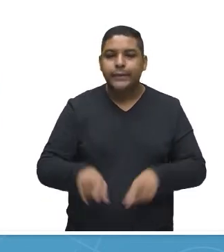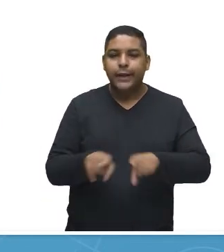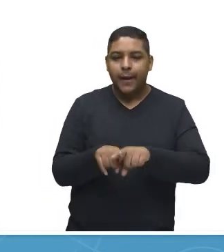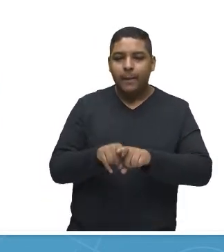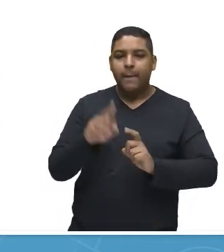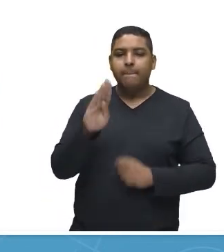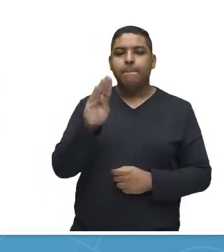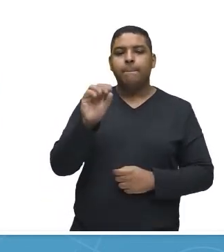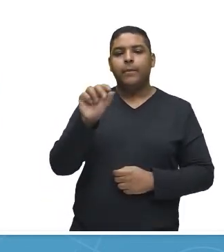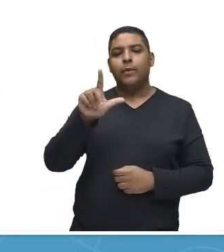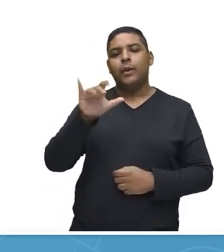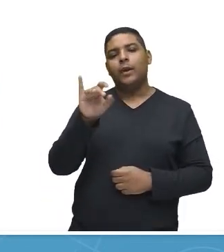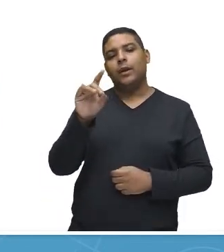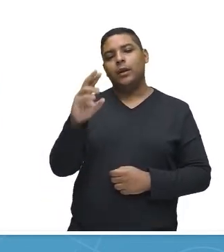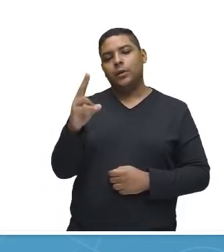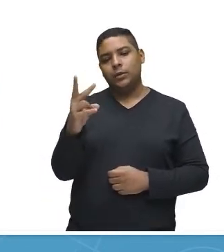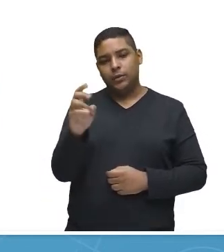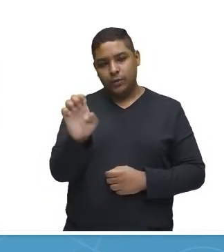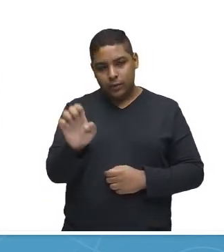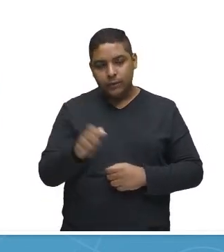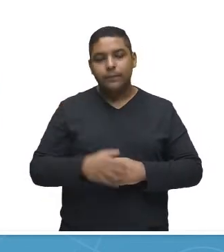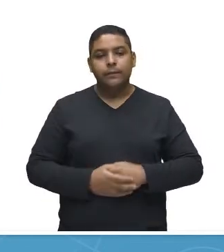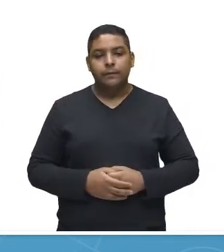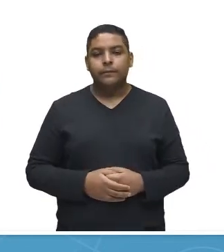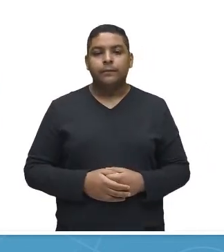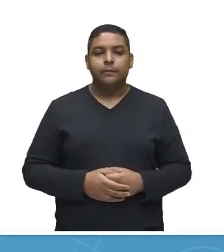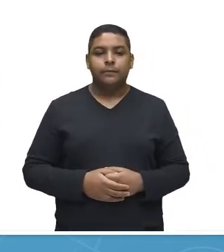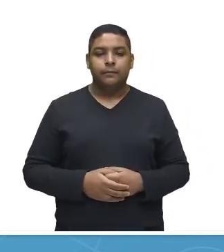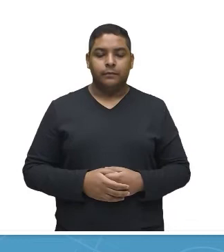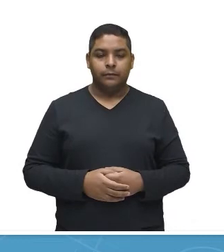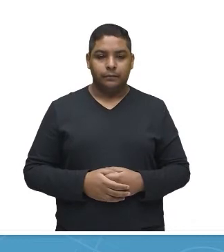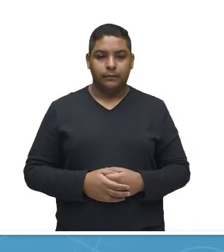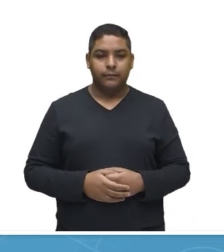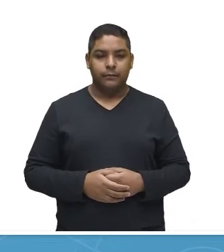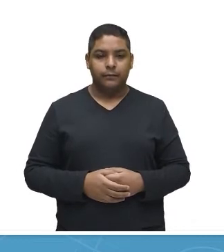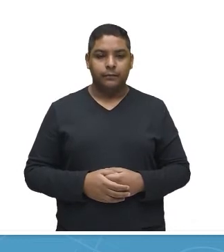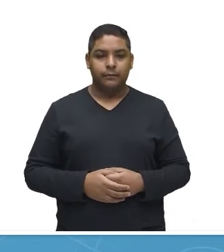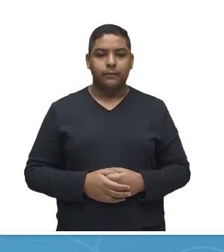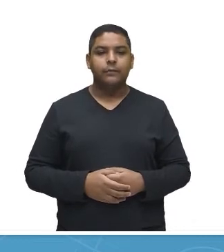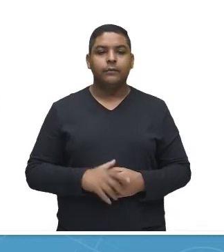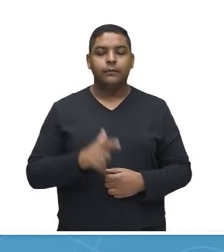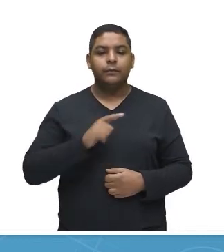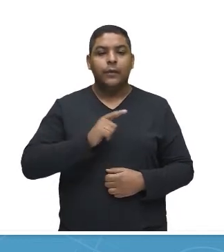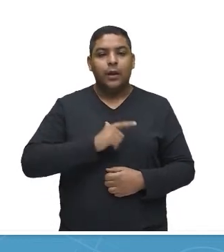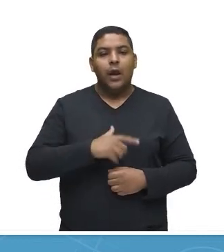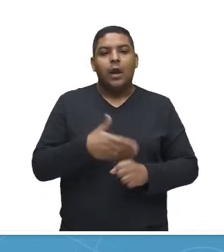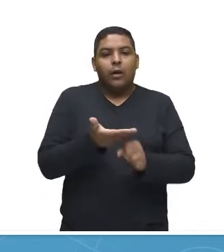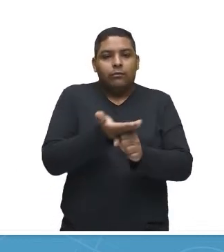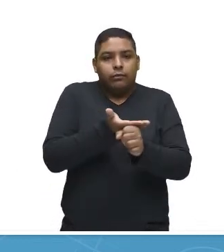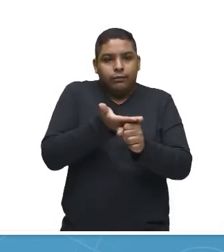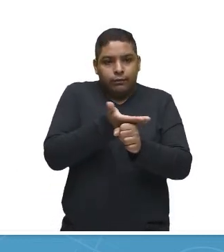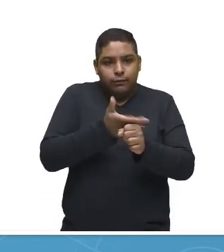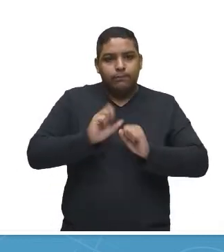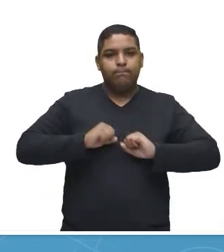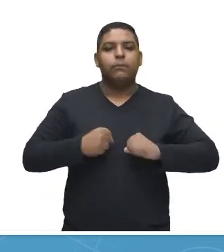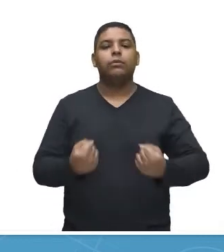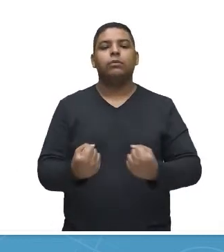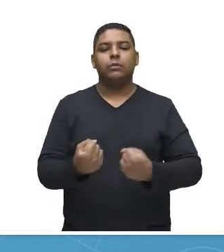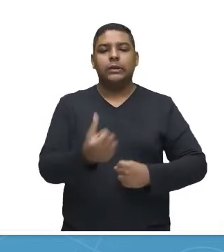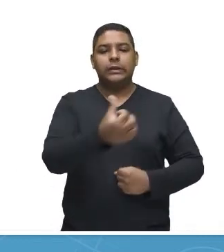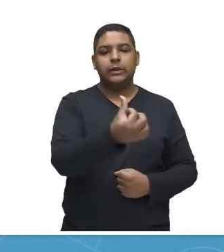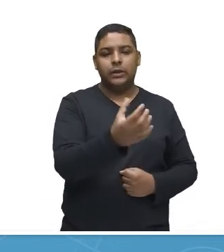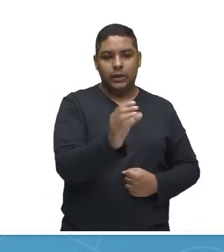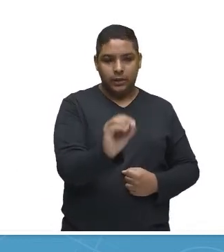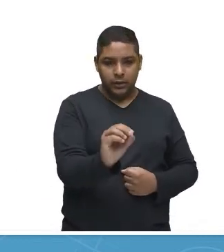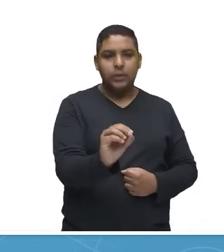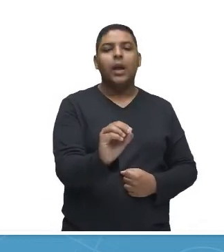fazer o nosso coração acelerar. Aí no próximo nós temos alta intensidade, que é quando